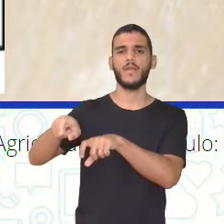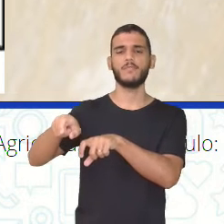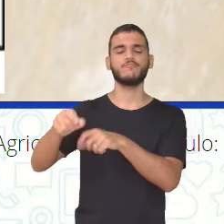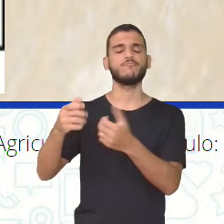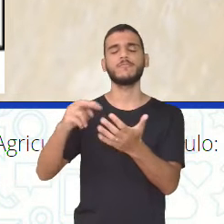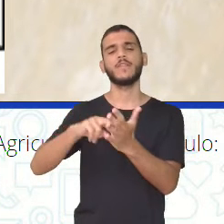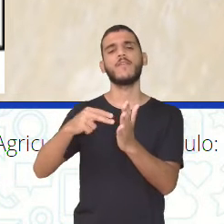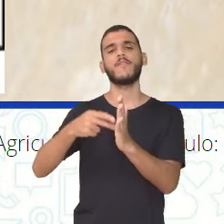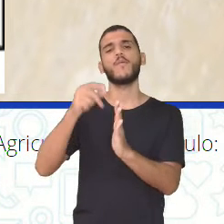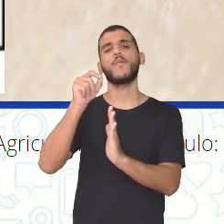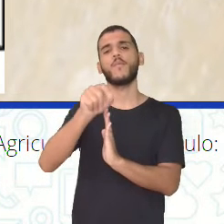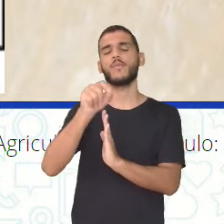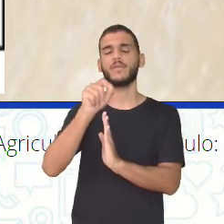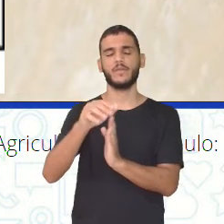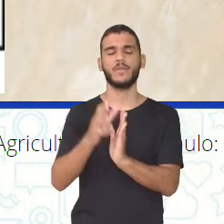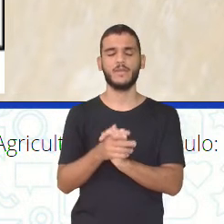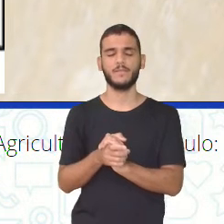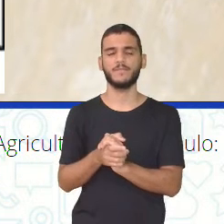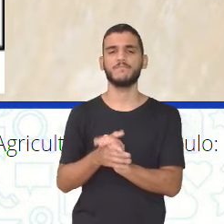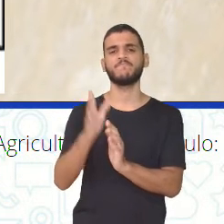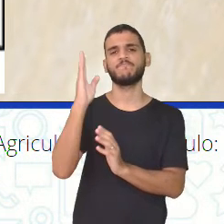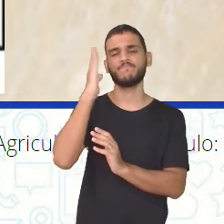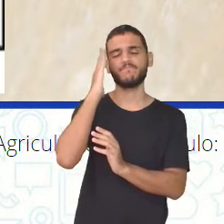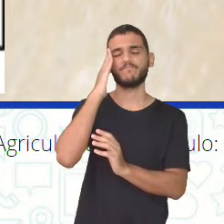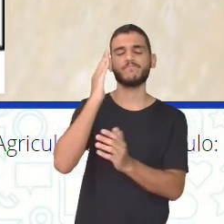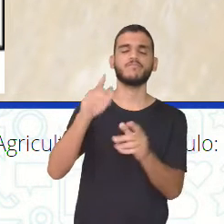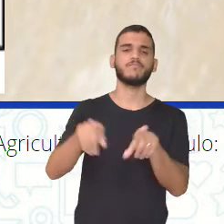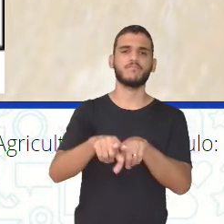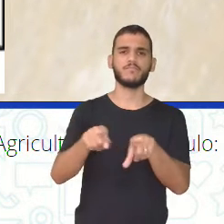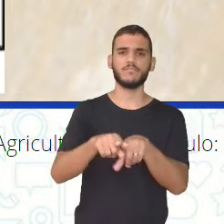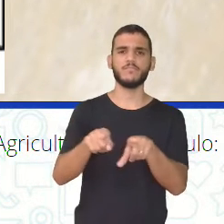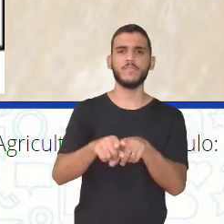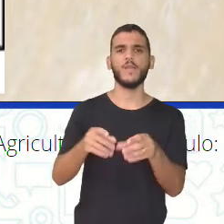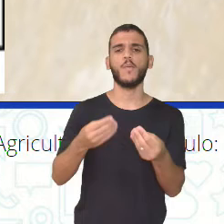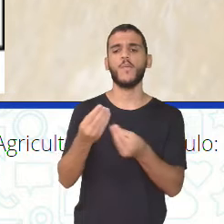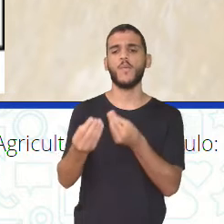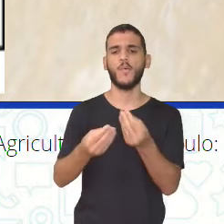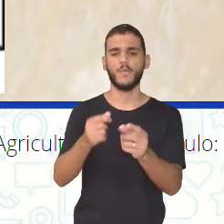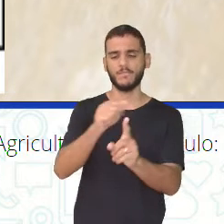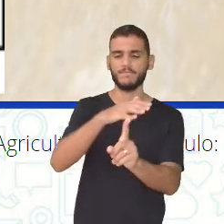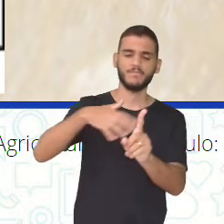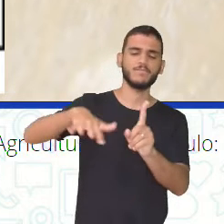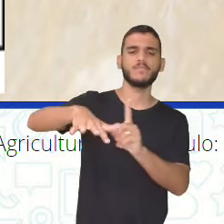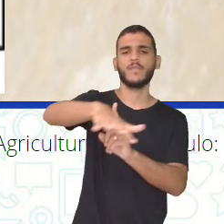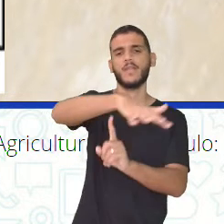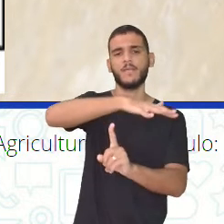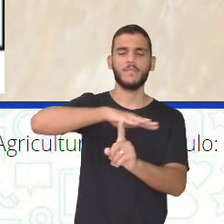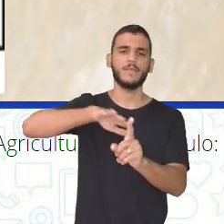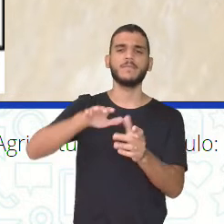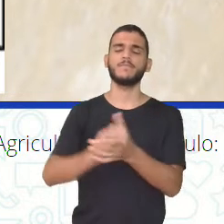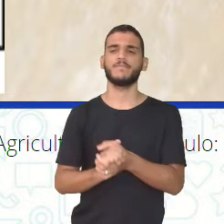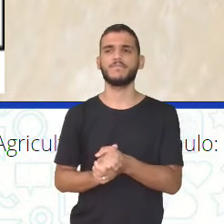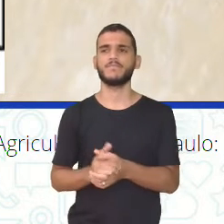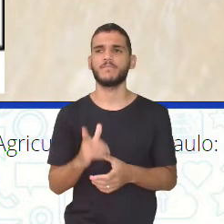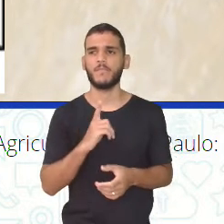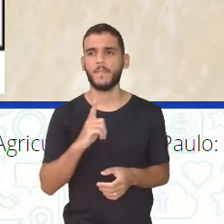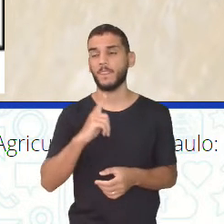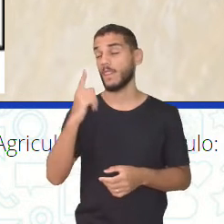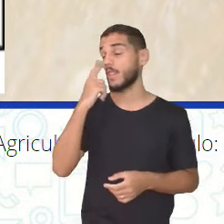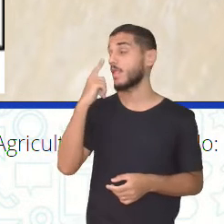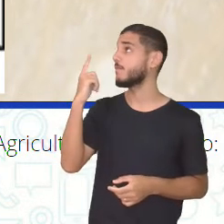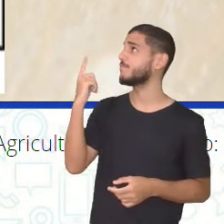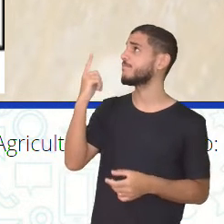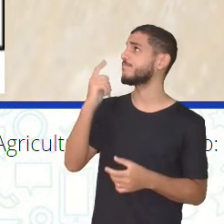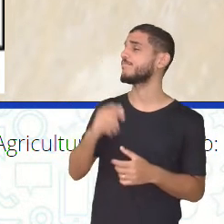dia, para a gente entender também essas questões ambientais. Então, trazendo aí para o esquema que está na tela de vocês,